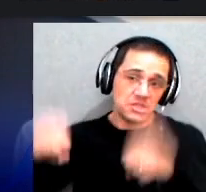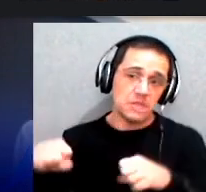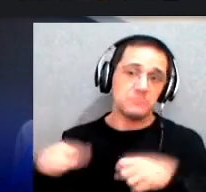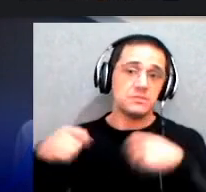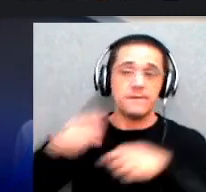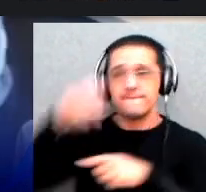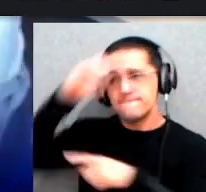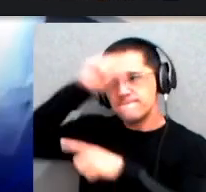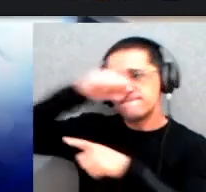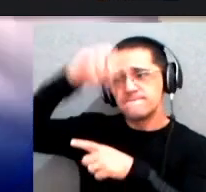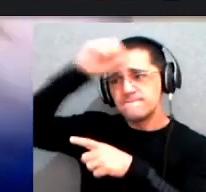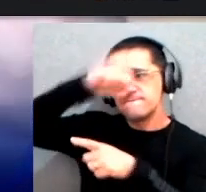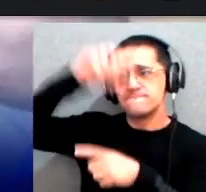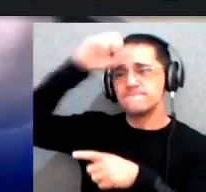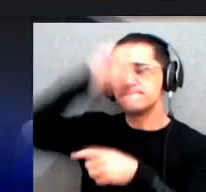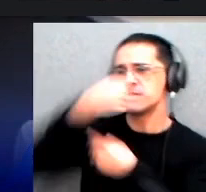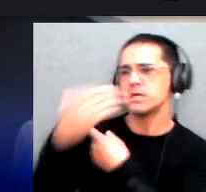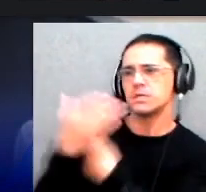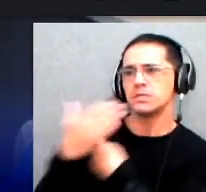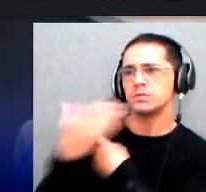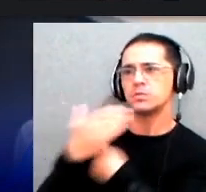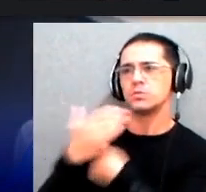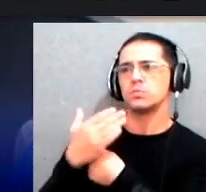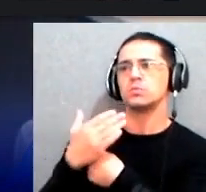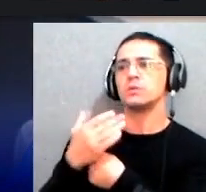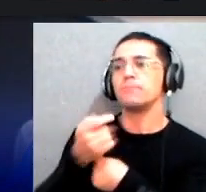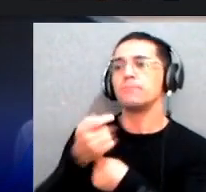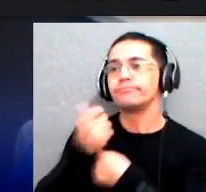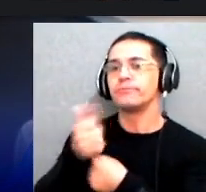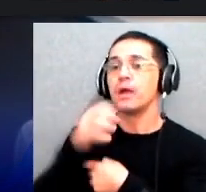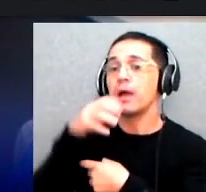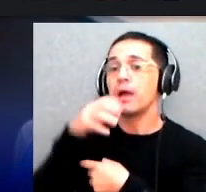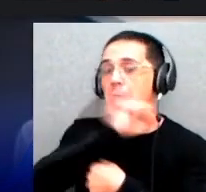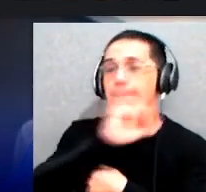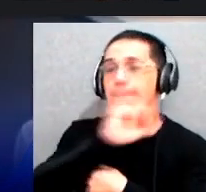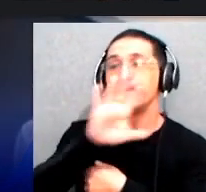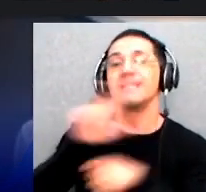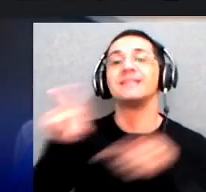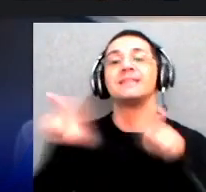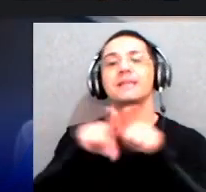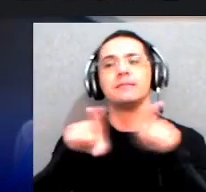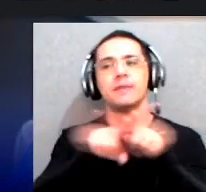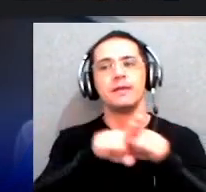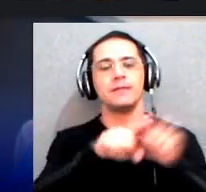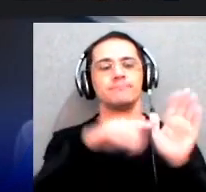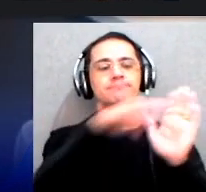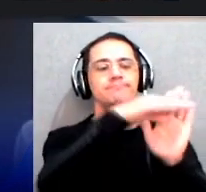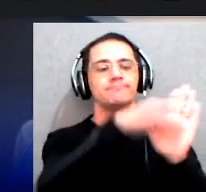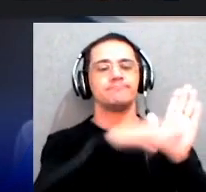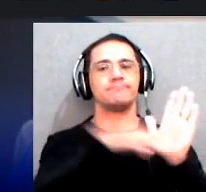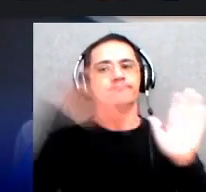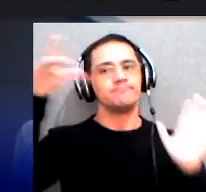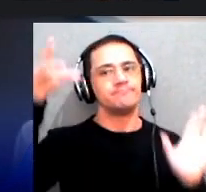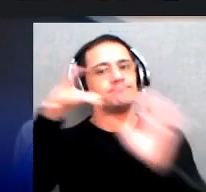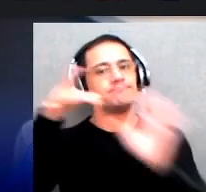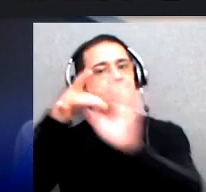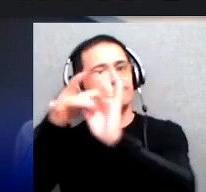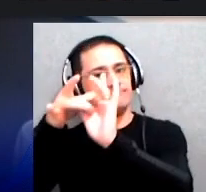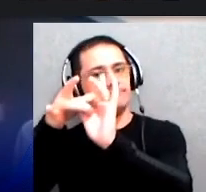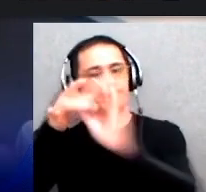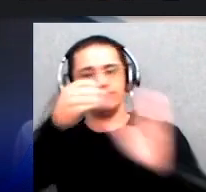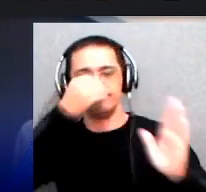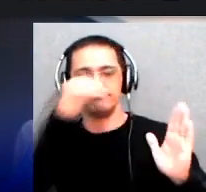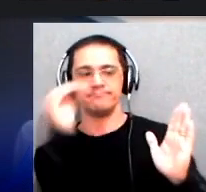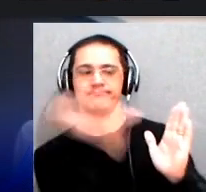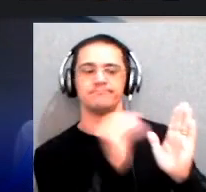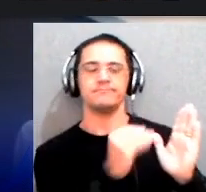em consideração que ela tem que ser célere, mas que ela não pode abdicar desses princípios tão importantes. Não pode, não pode. A